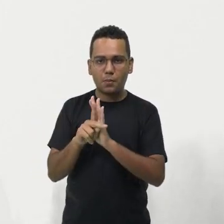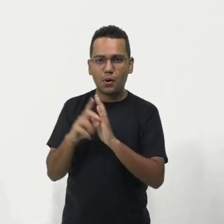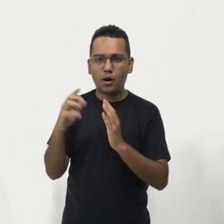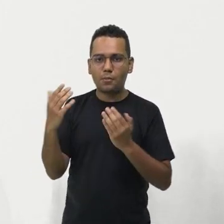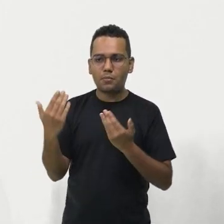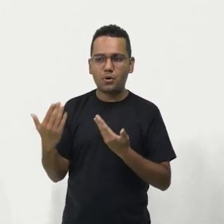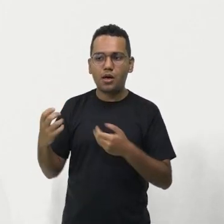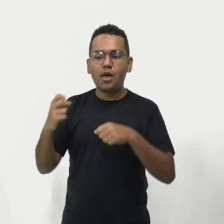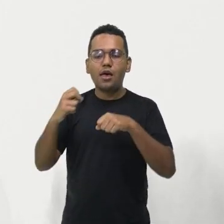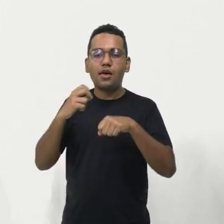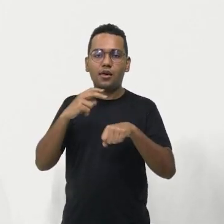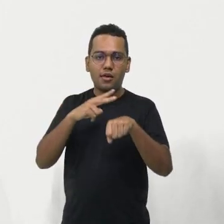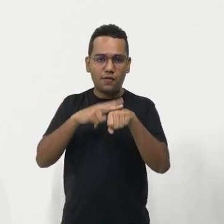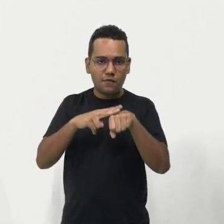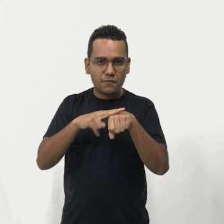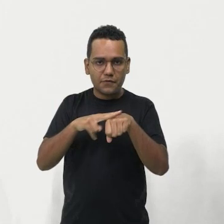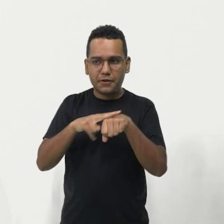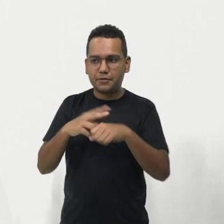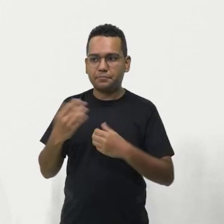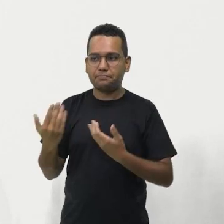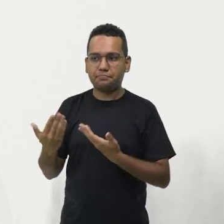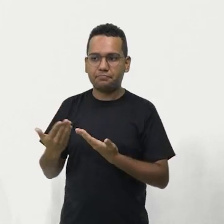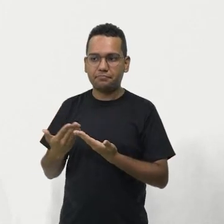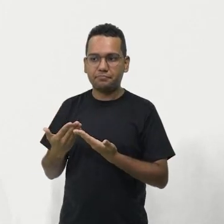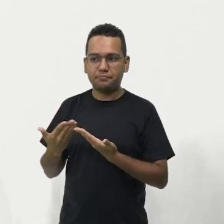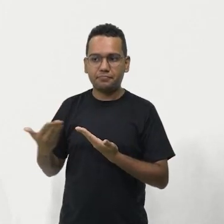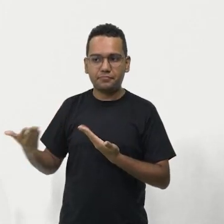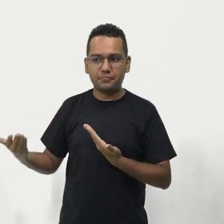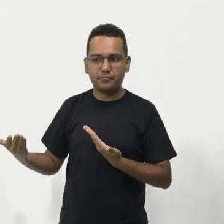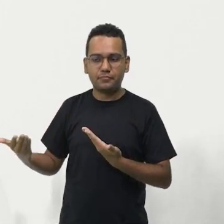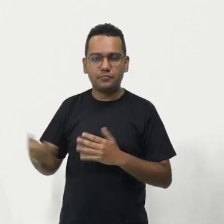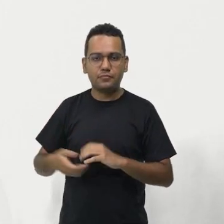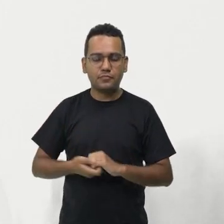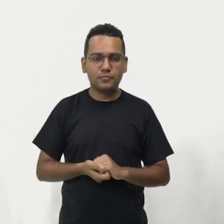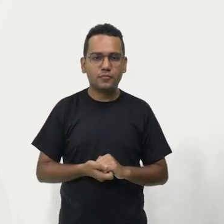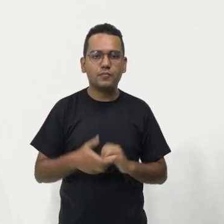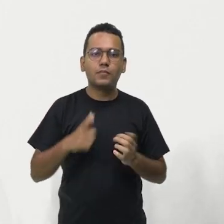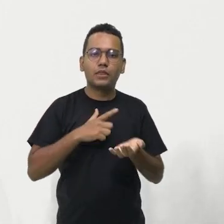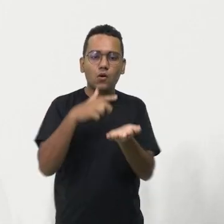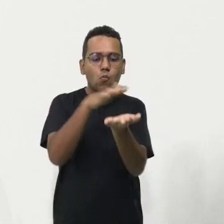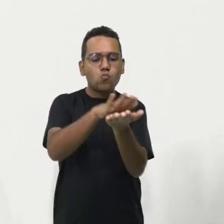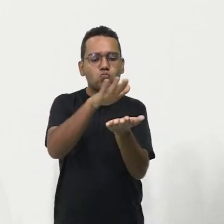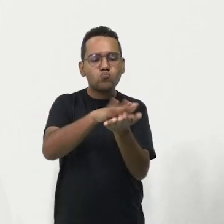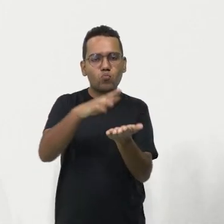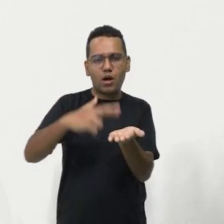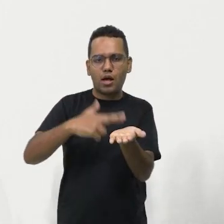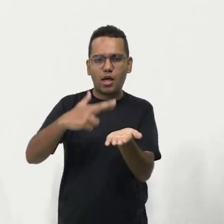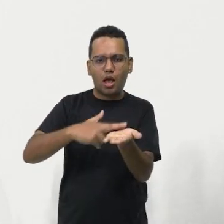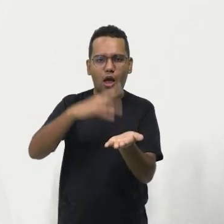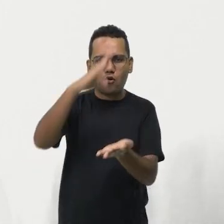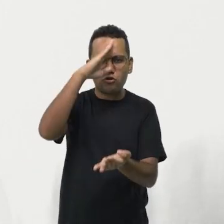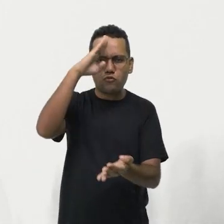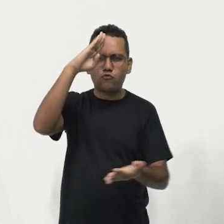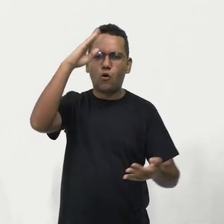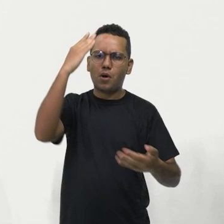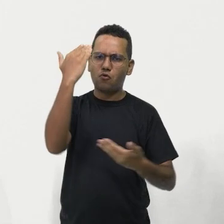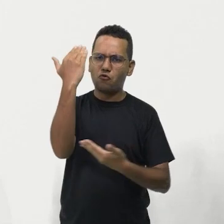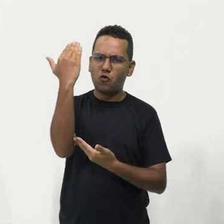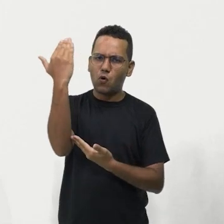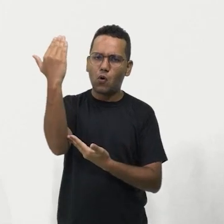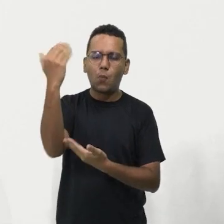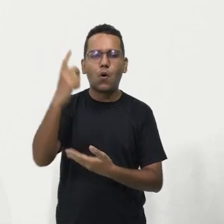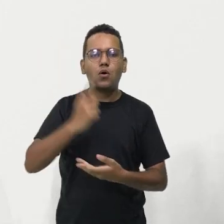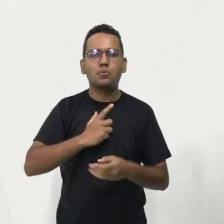Ciência Hoje, que é uma revista de divulgação científica, e você consegue encontrar essa revista